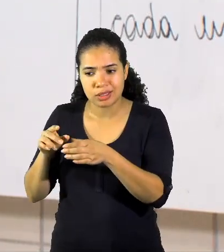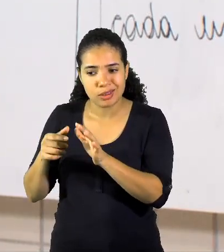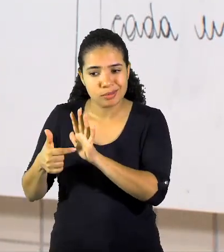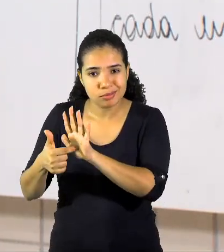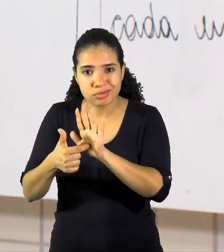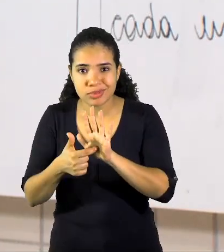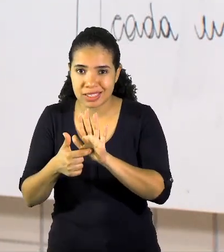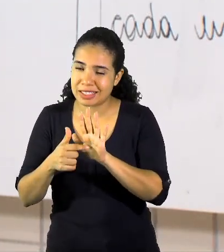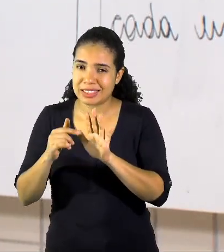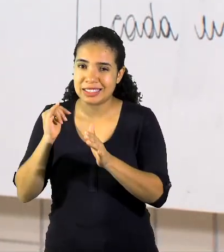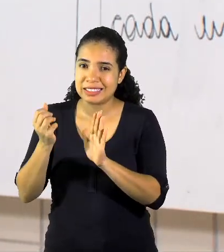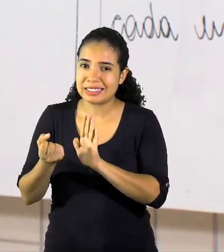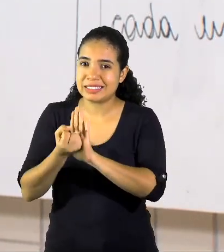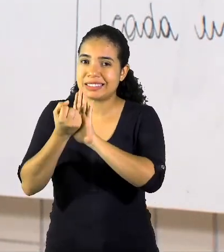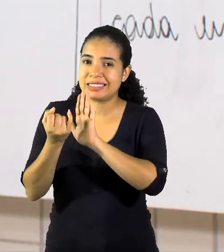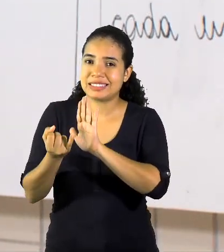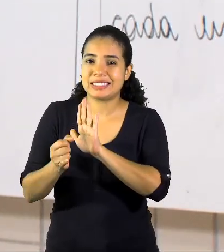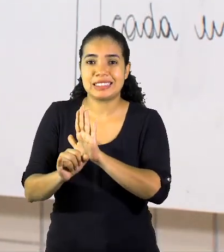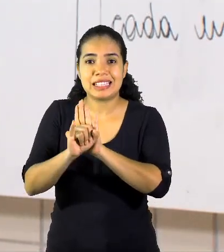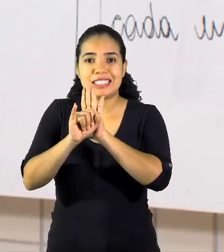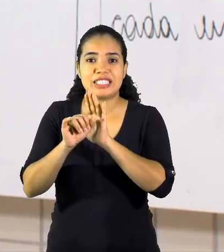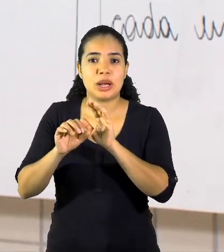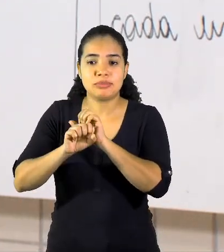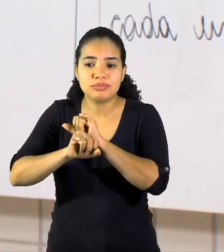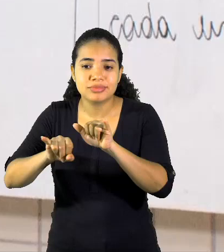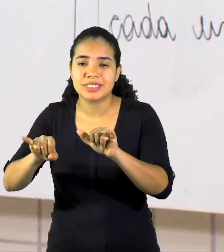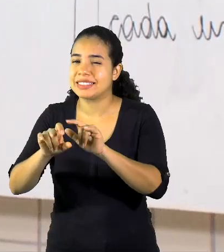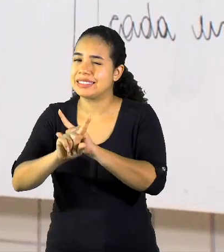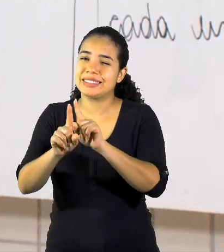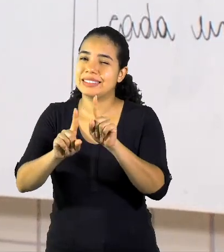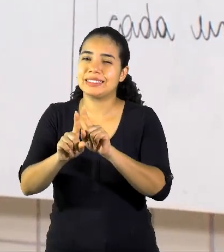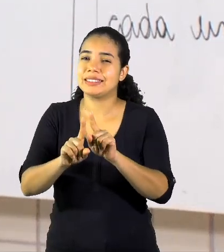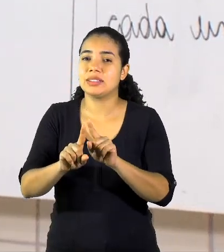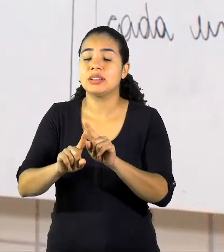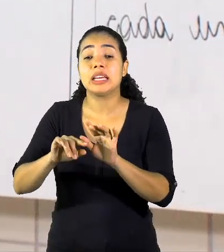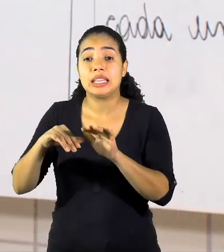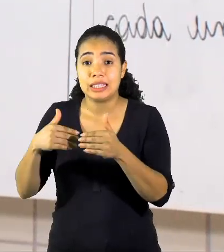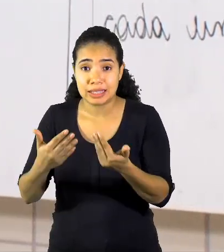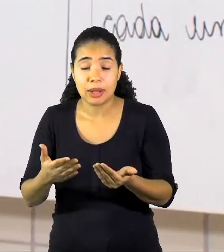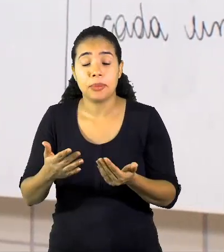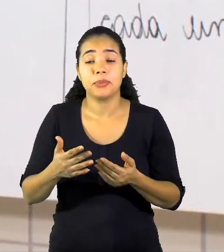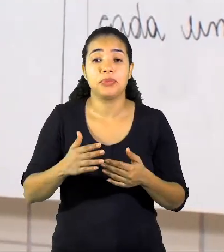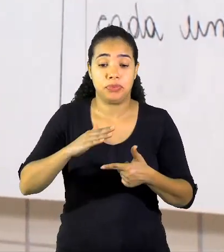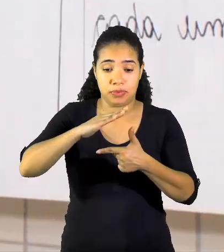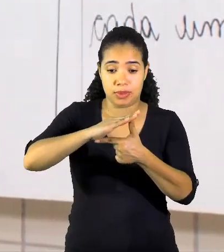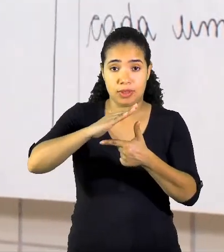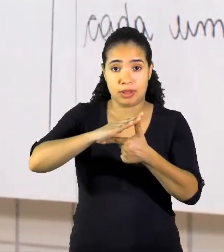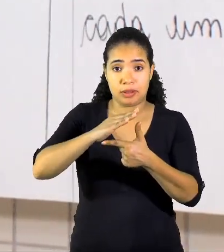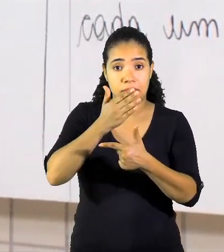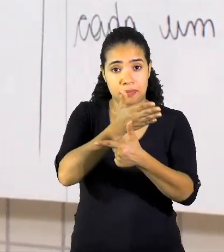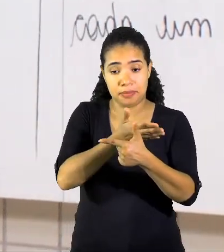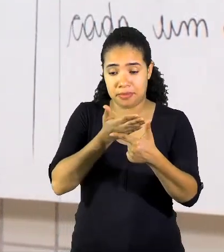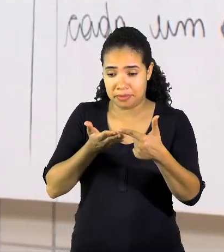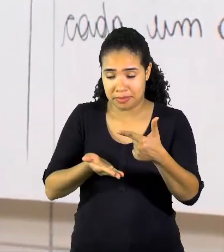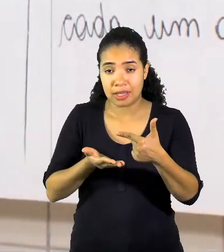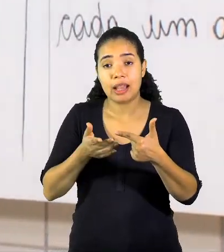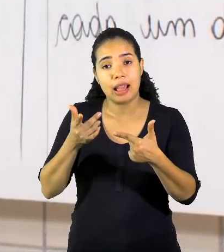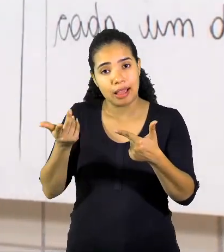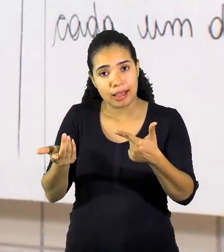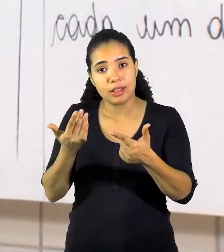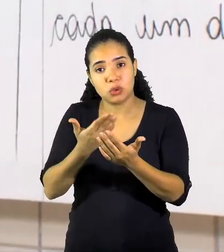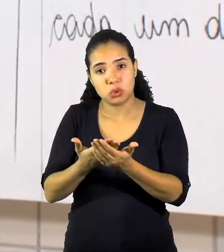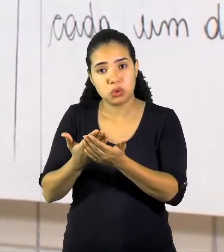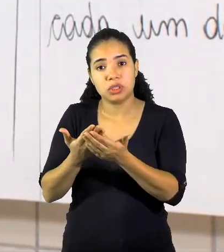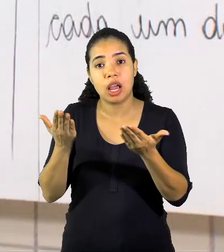identidade revelada. Mas então, um questionamento que fica para vocês é aqui: esse teorema que a gente vai estudar hoje, que é o teorema de Pitágoras, que eu